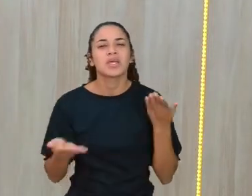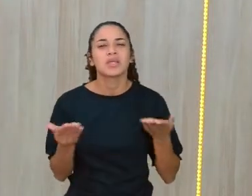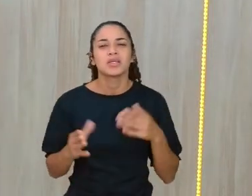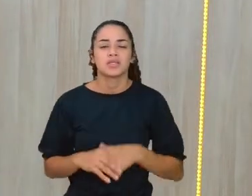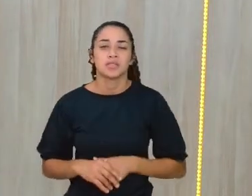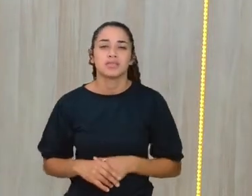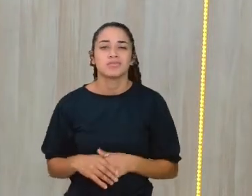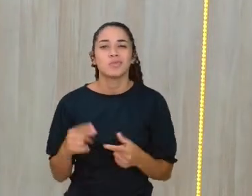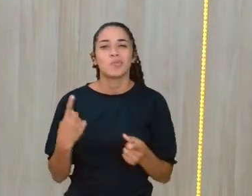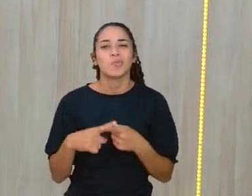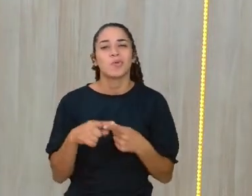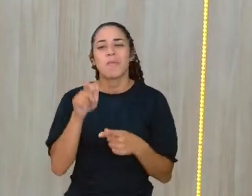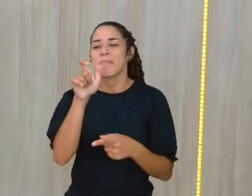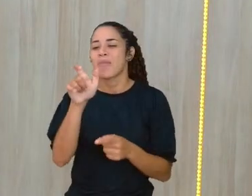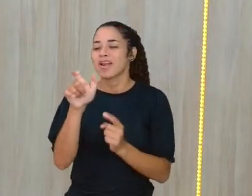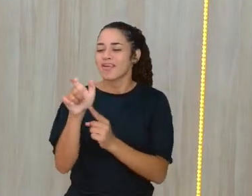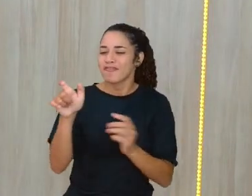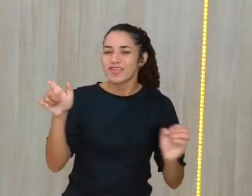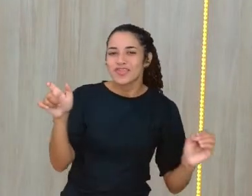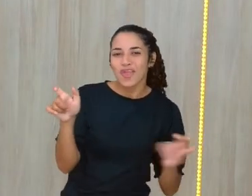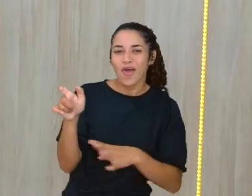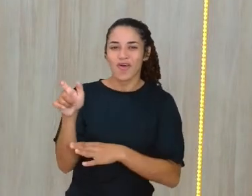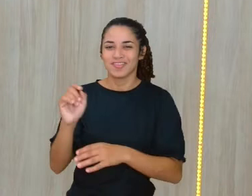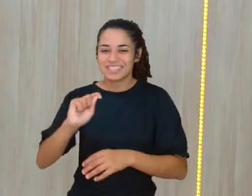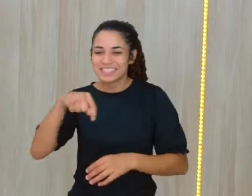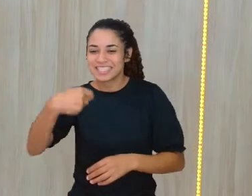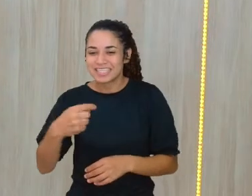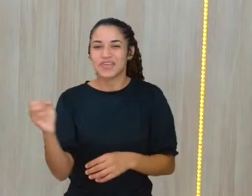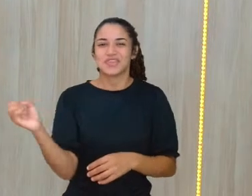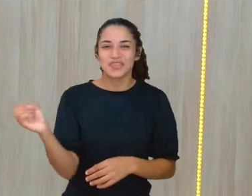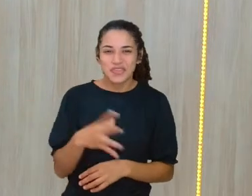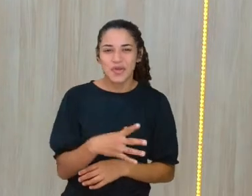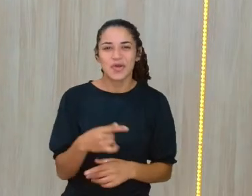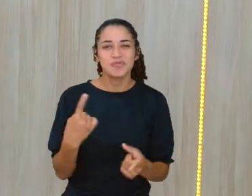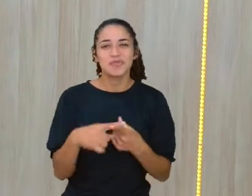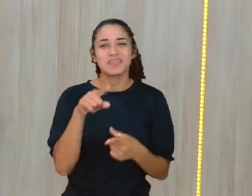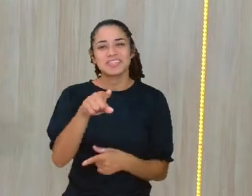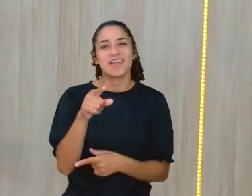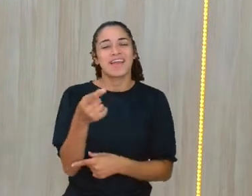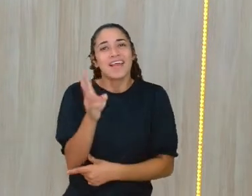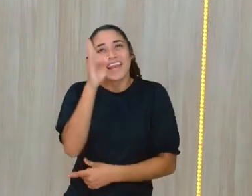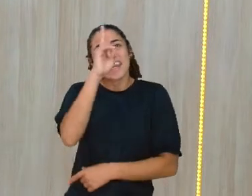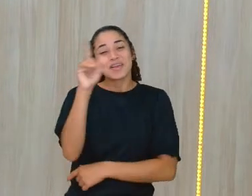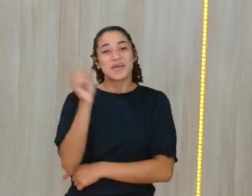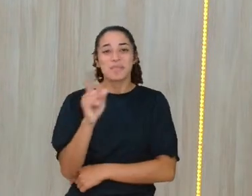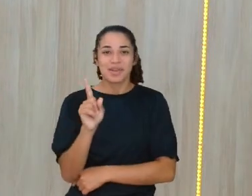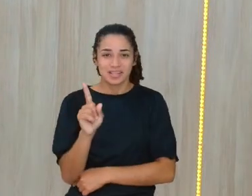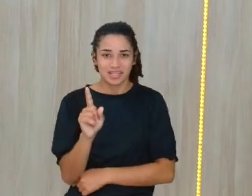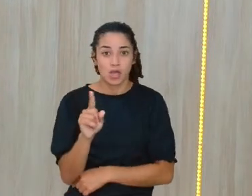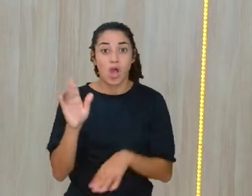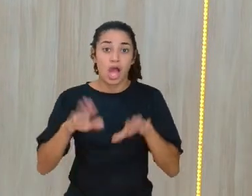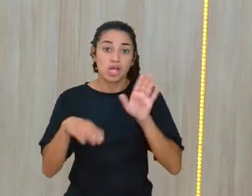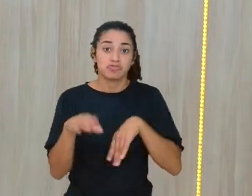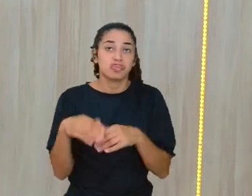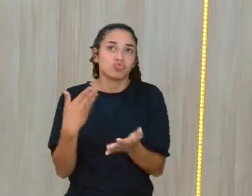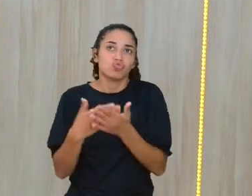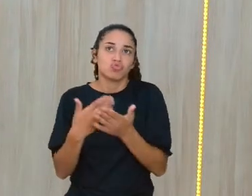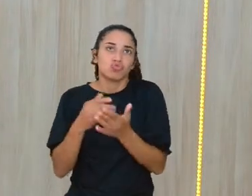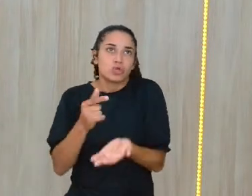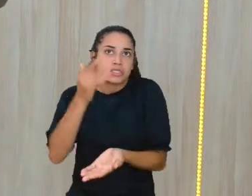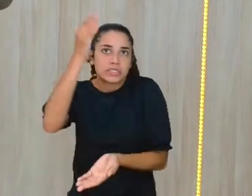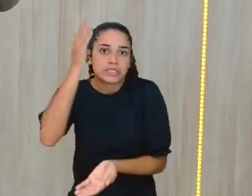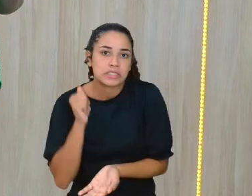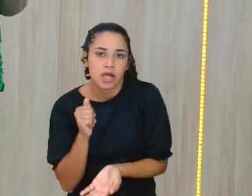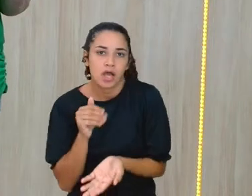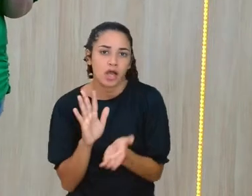gente, são palavras novas para alguns de vocês. Alguns de vocês nem se já viram, não lembra. Outros sabem,